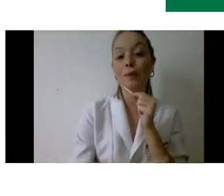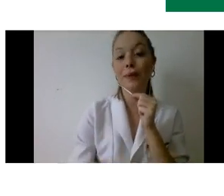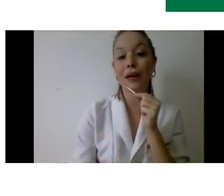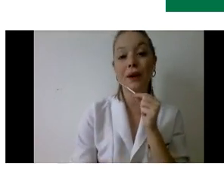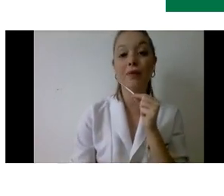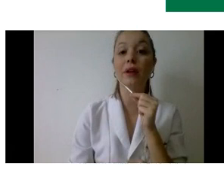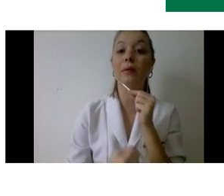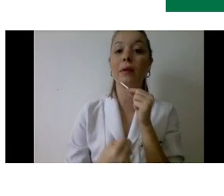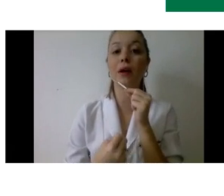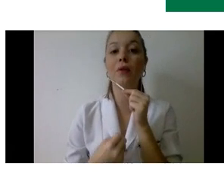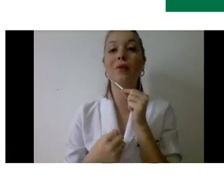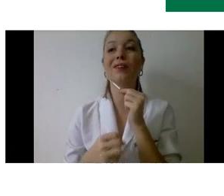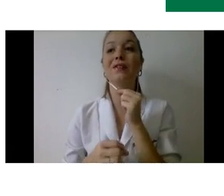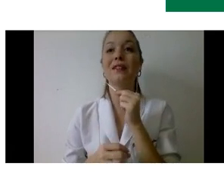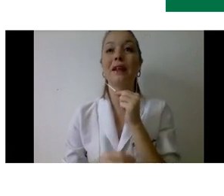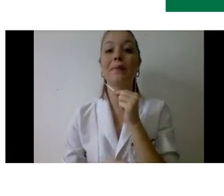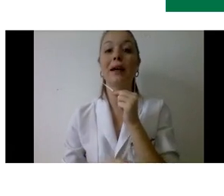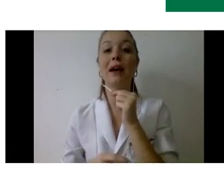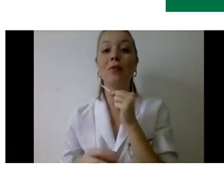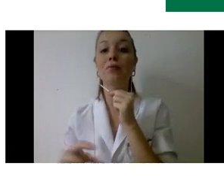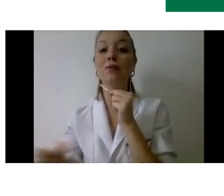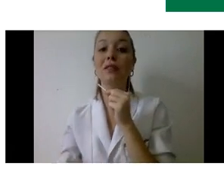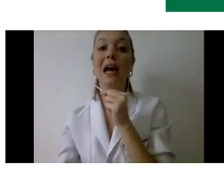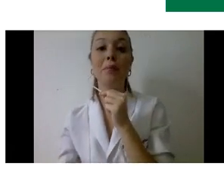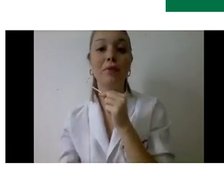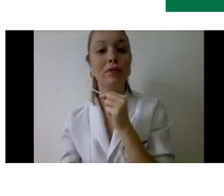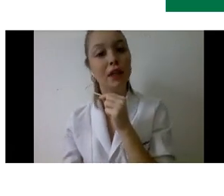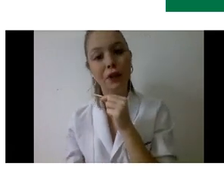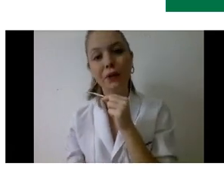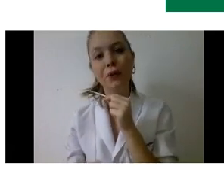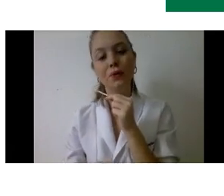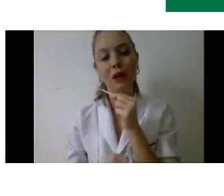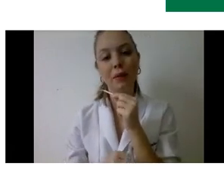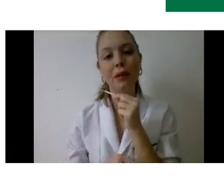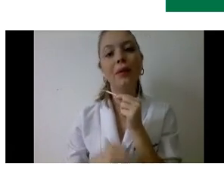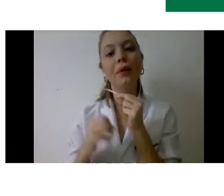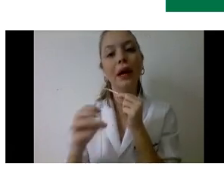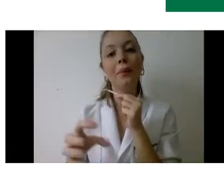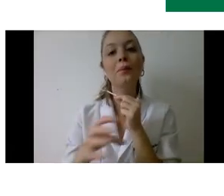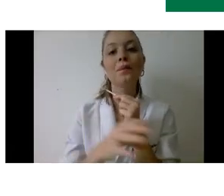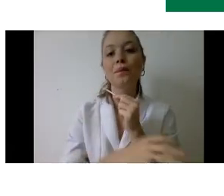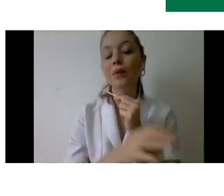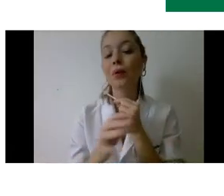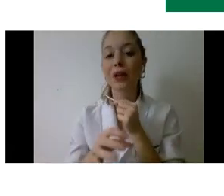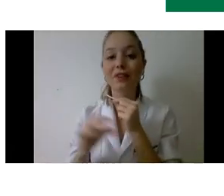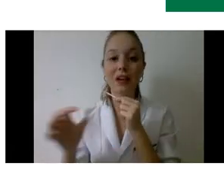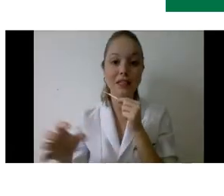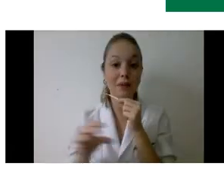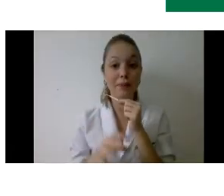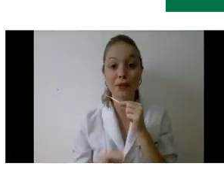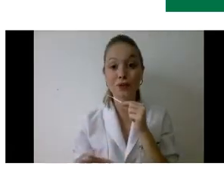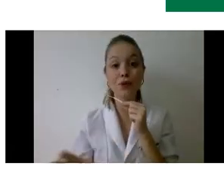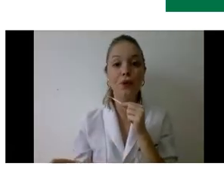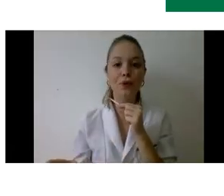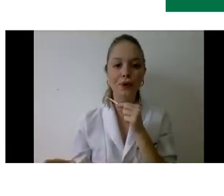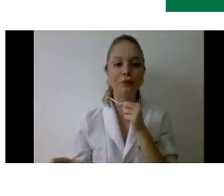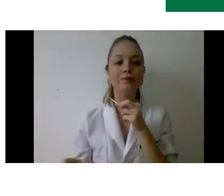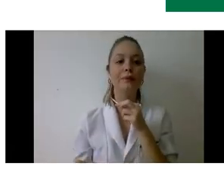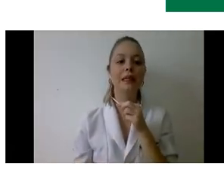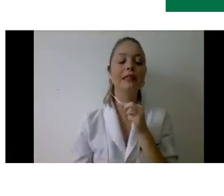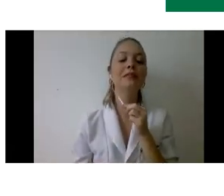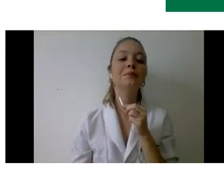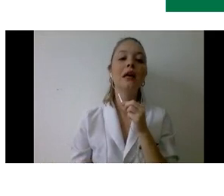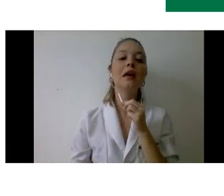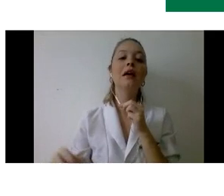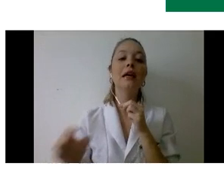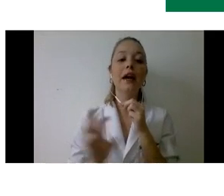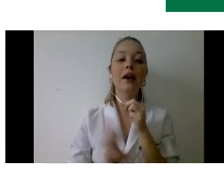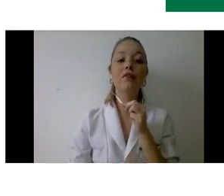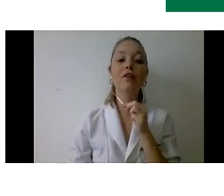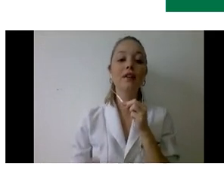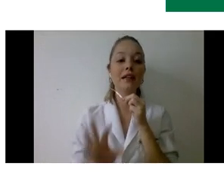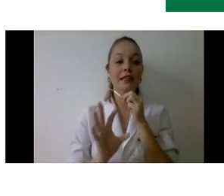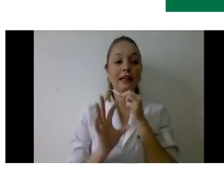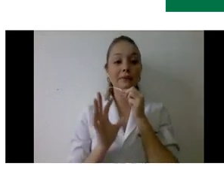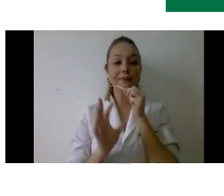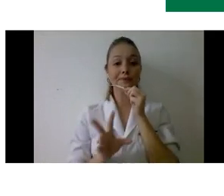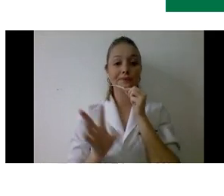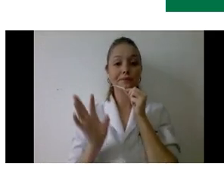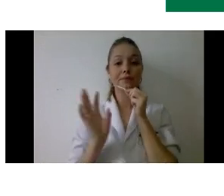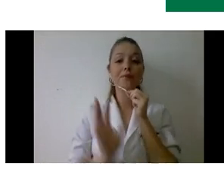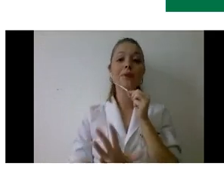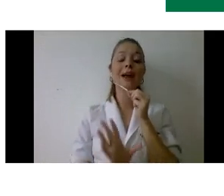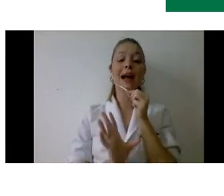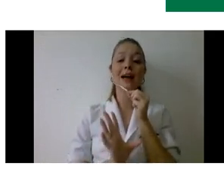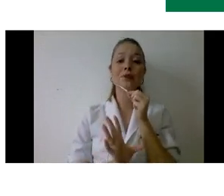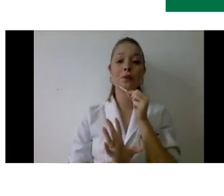pegar um escorpião na mão, ou às vezes quer pegar um sapo venenoso na mão, né? Então, tem que ficar sempre de olho, beleza? O que eu vou